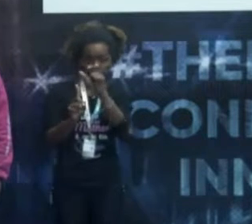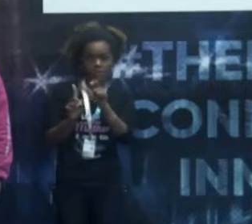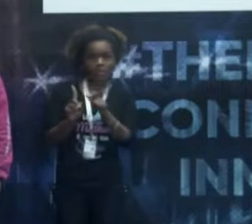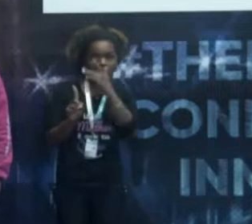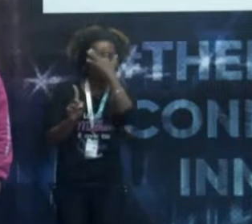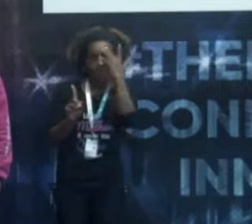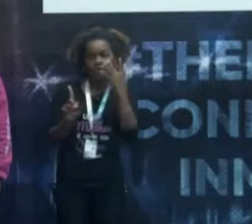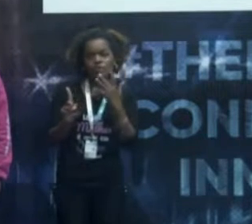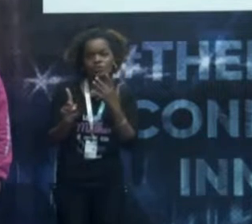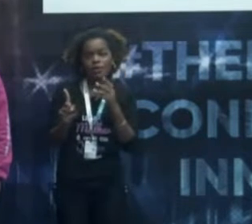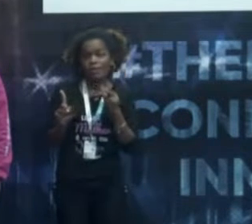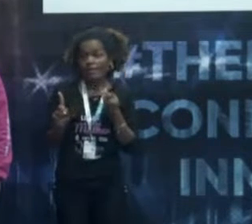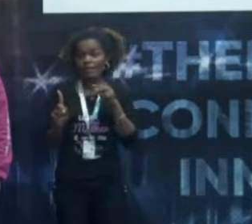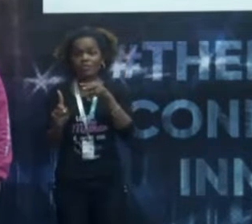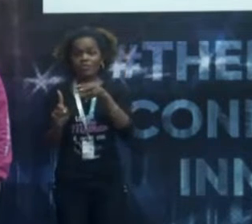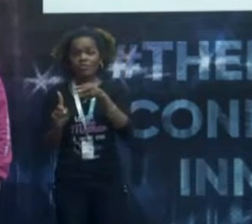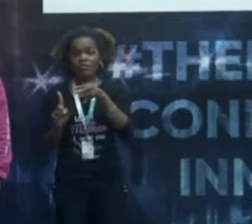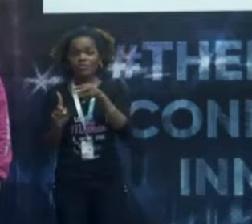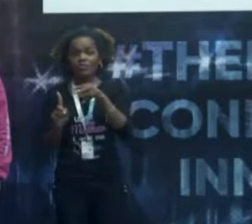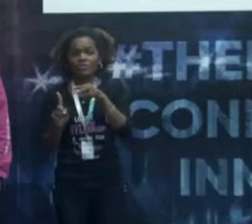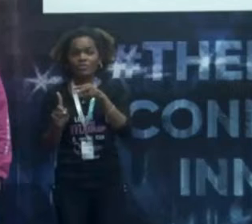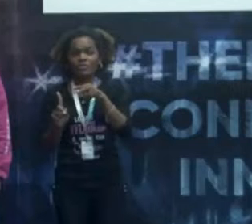né? Esse ditado aí que vem do nosso